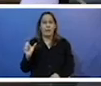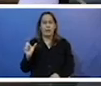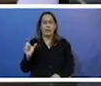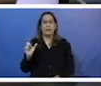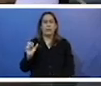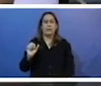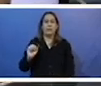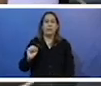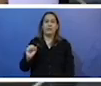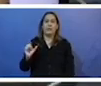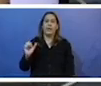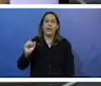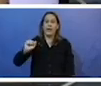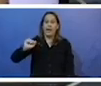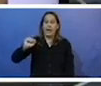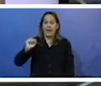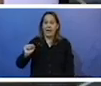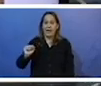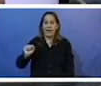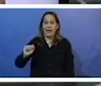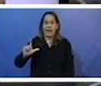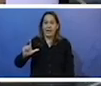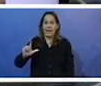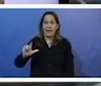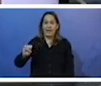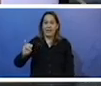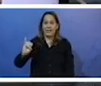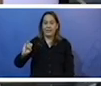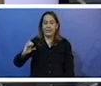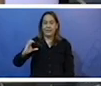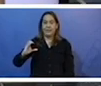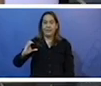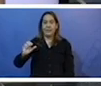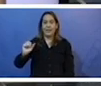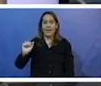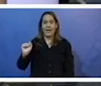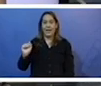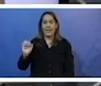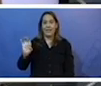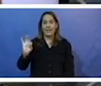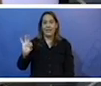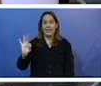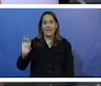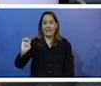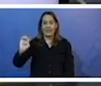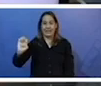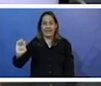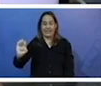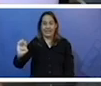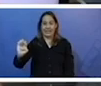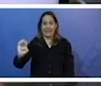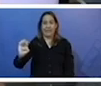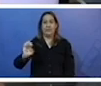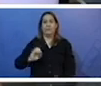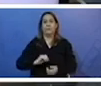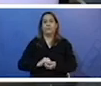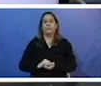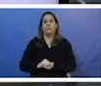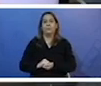ó, alicate. Mas na hora de escrever eu não posso pôr alicate, é